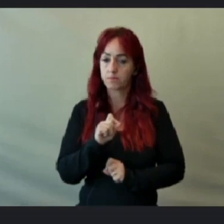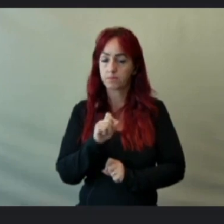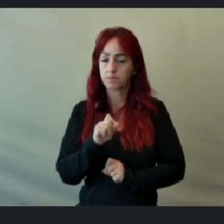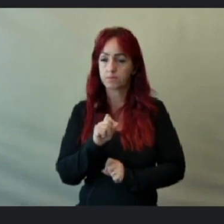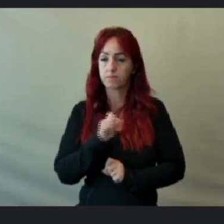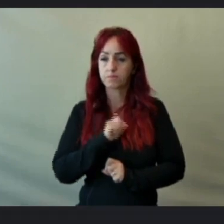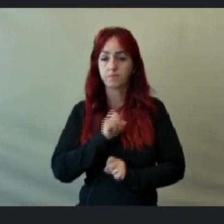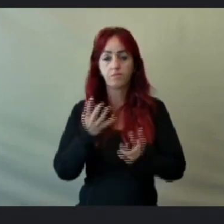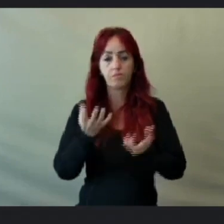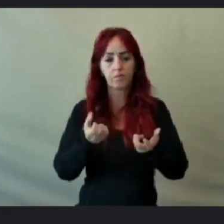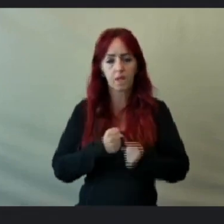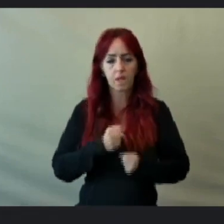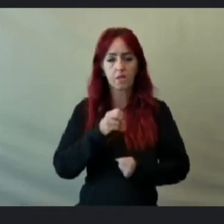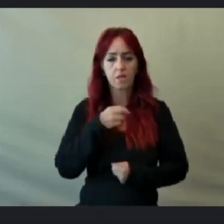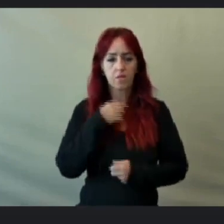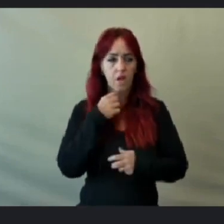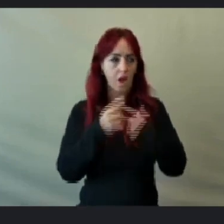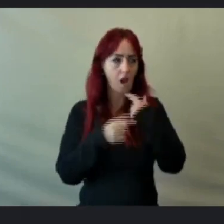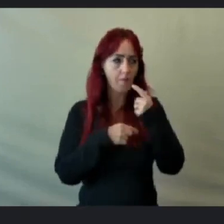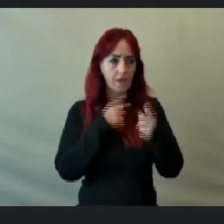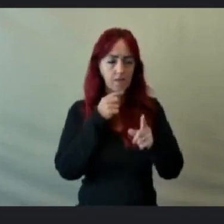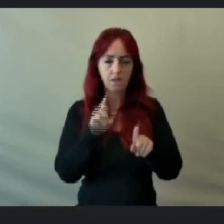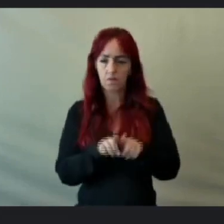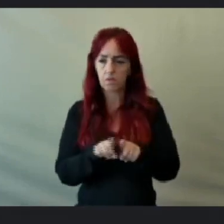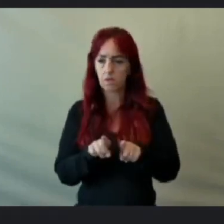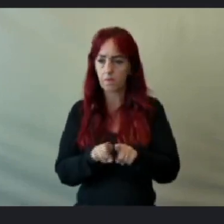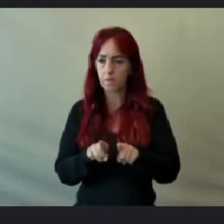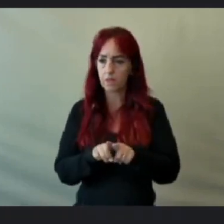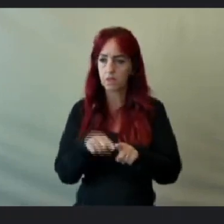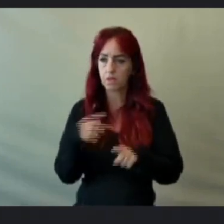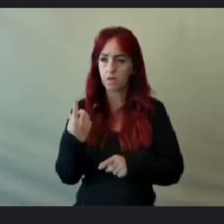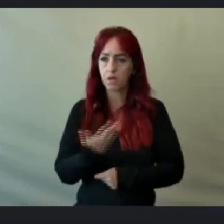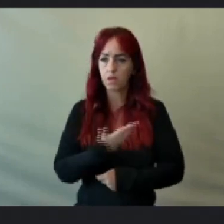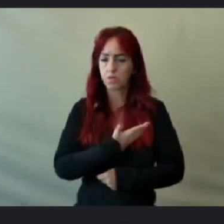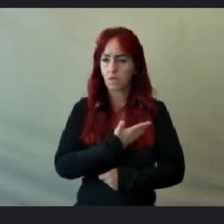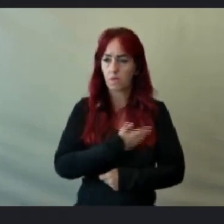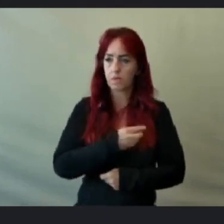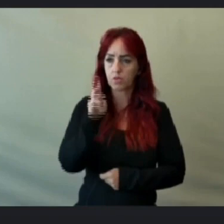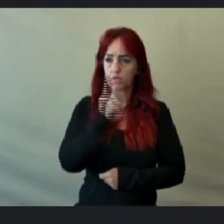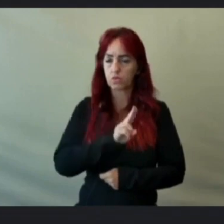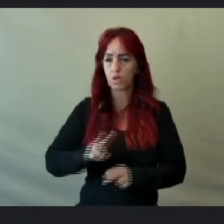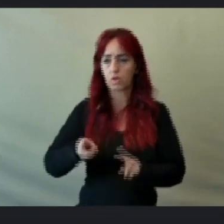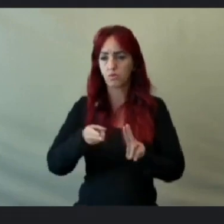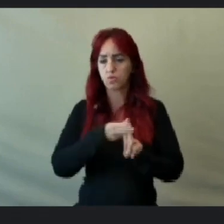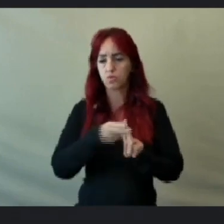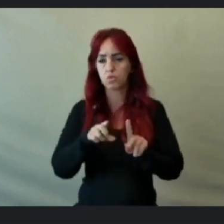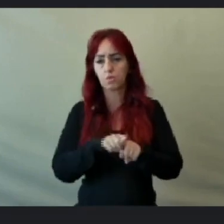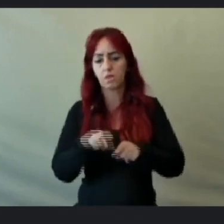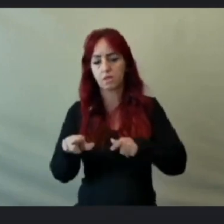e reclamações. Nossos colegas, usuários do SUS, trabalhadores e até gestores.